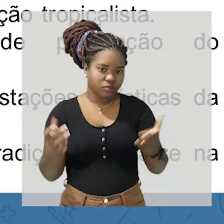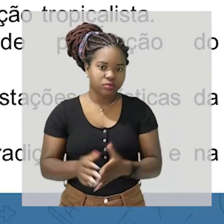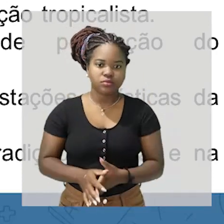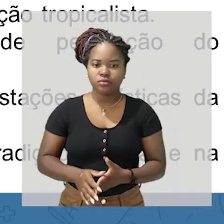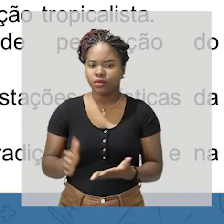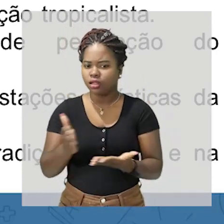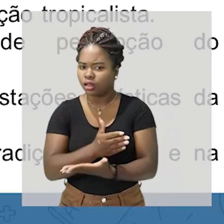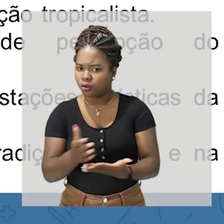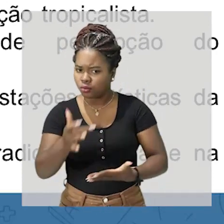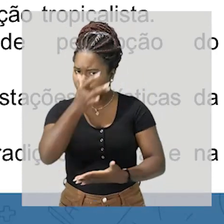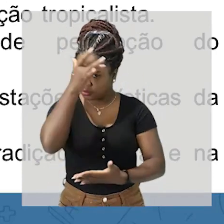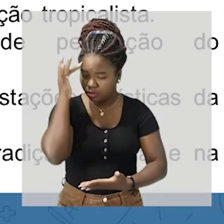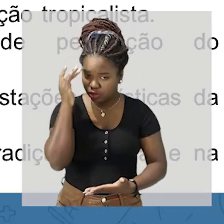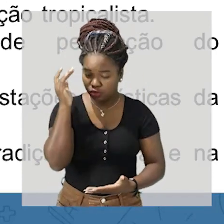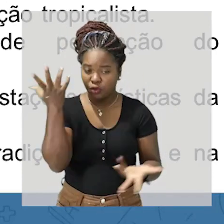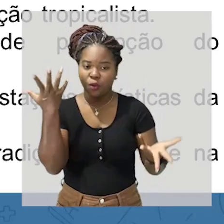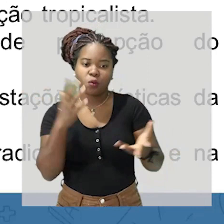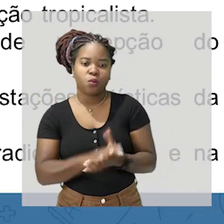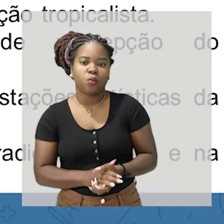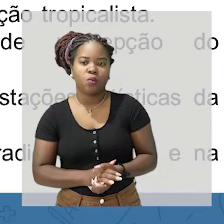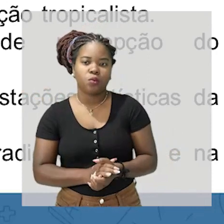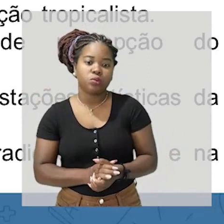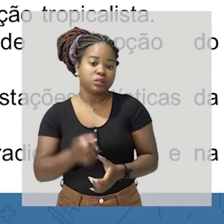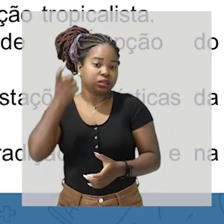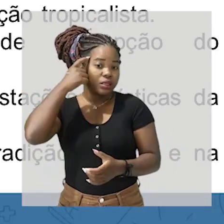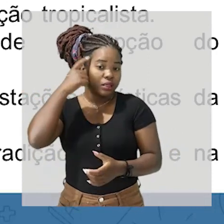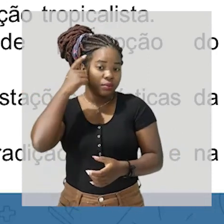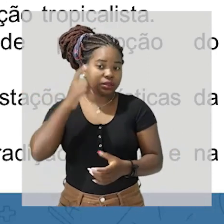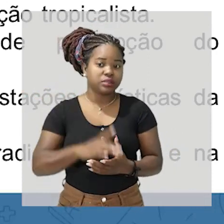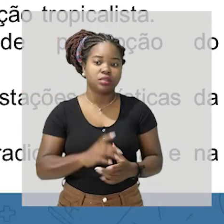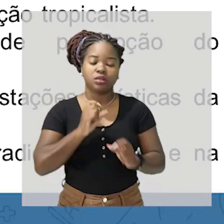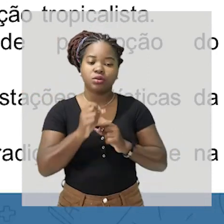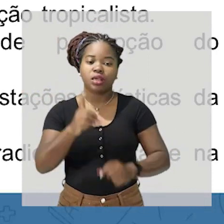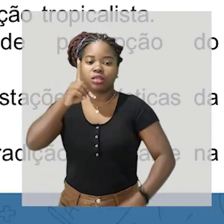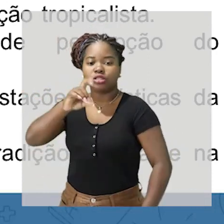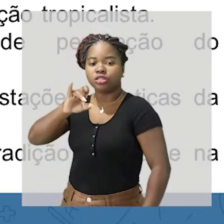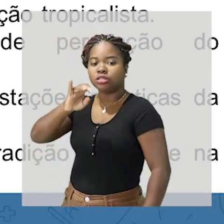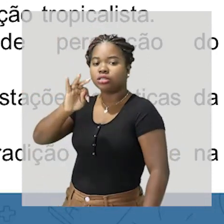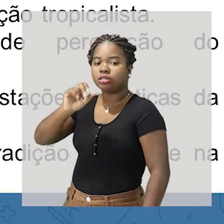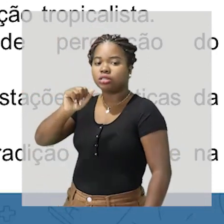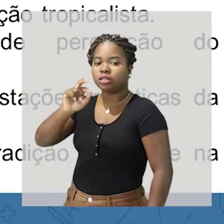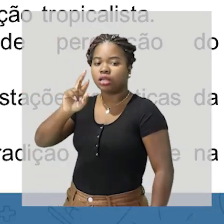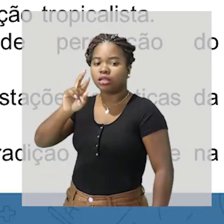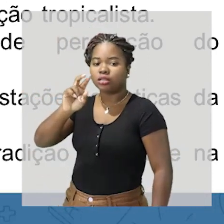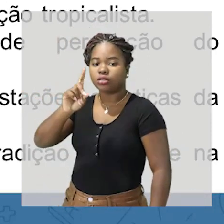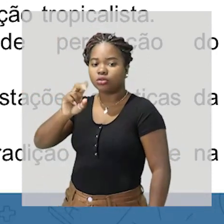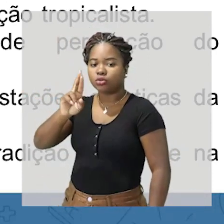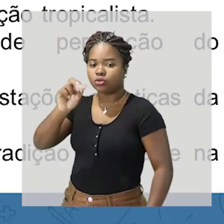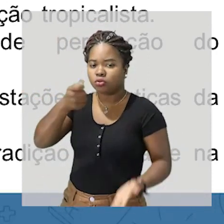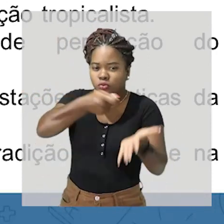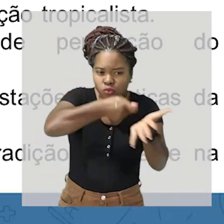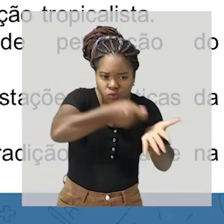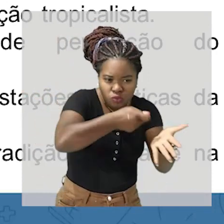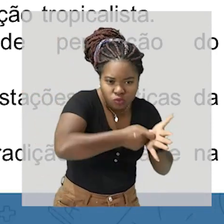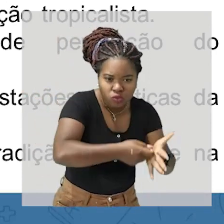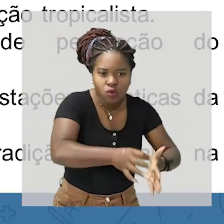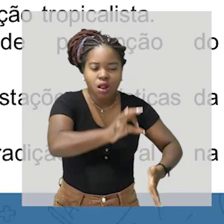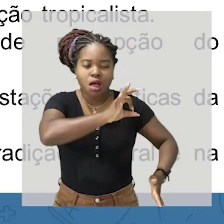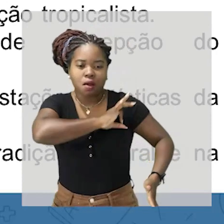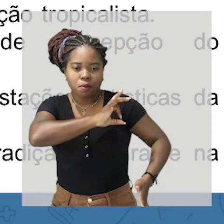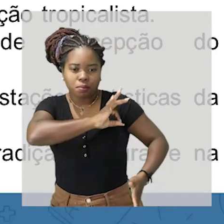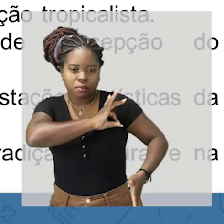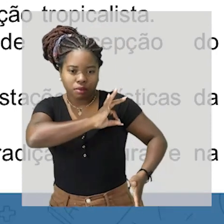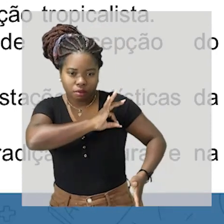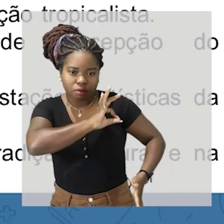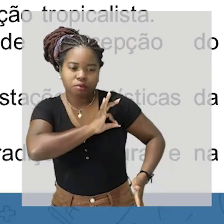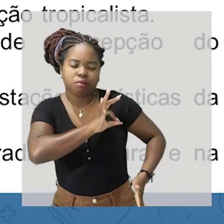não aconteceu a ditadura militar, o cinema novo ele é o que mais sofre durante a ditadura militar. Durante